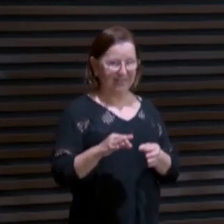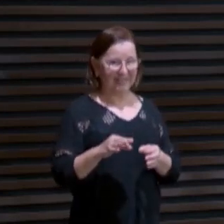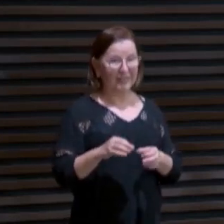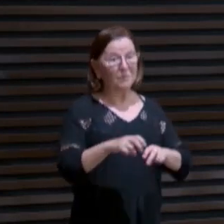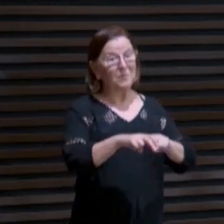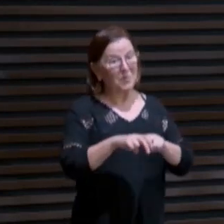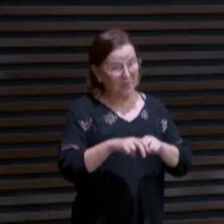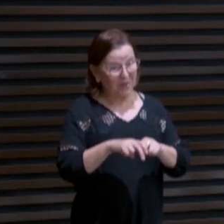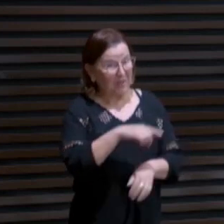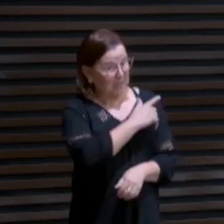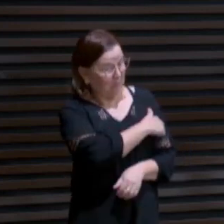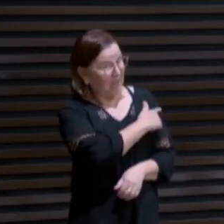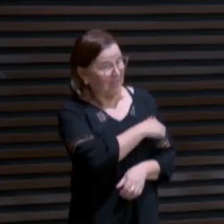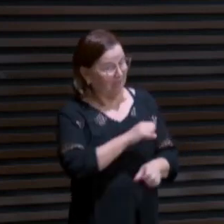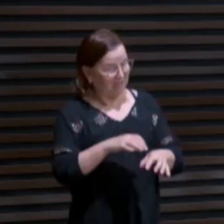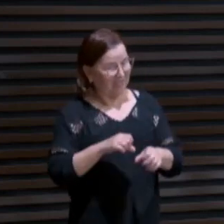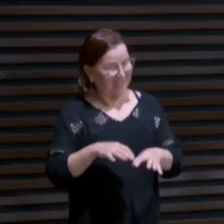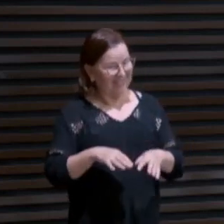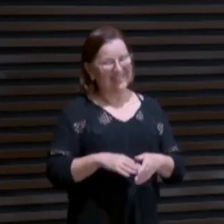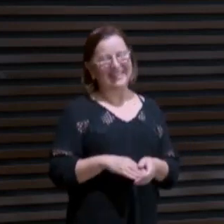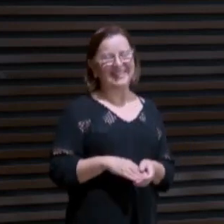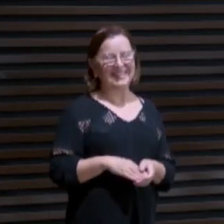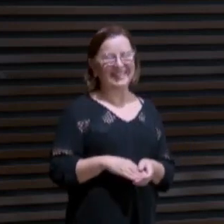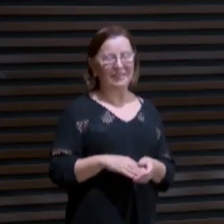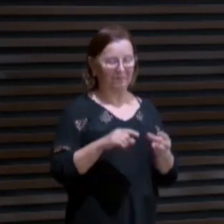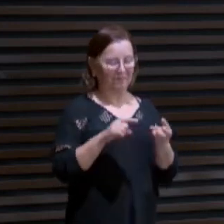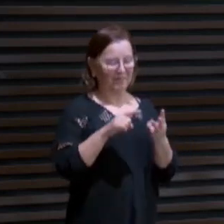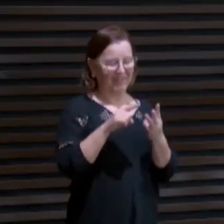educativo. Outra coisa que nós temos de herança,